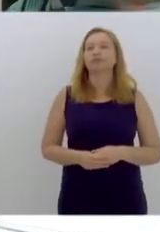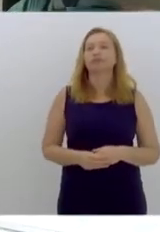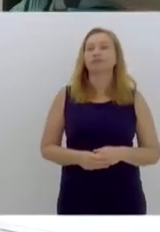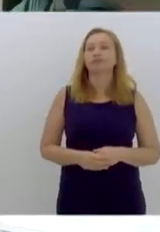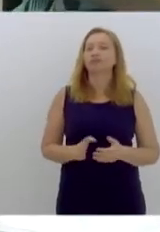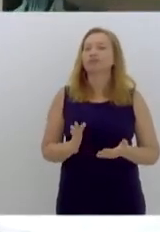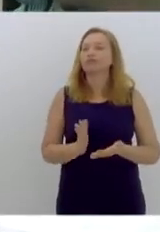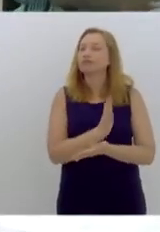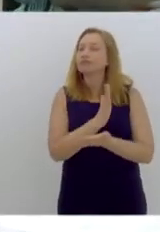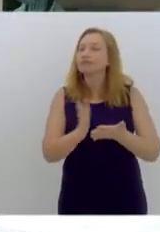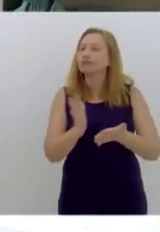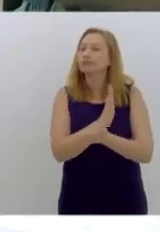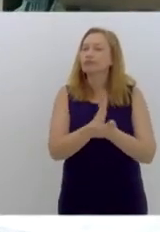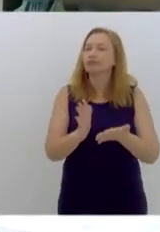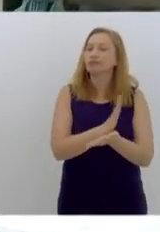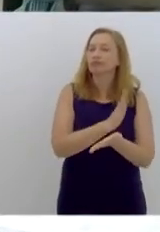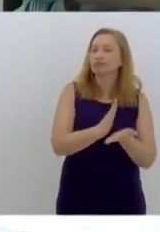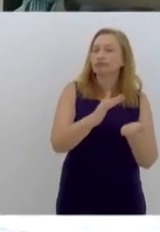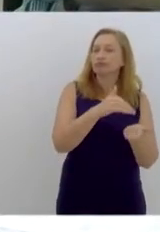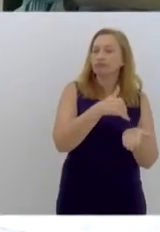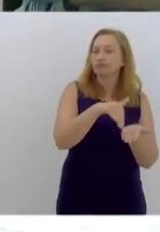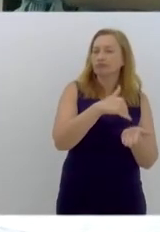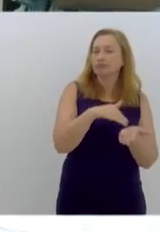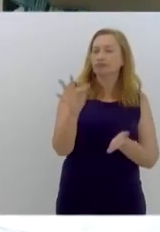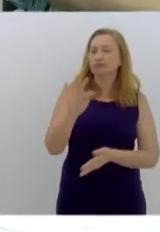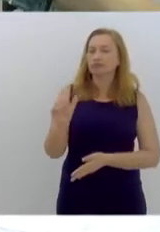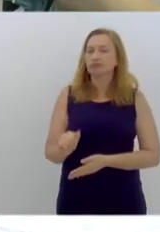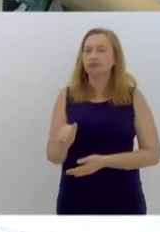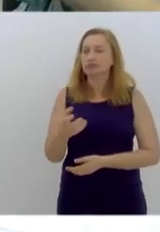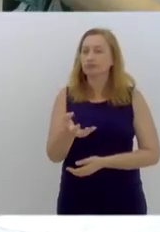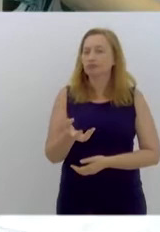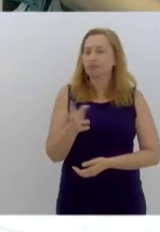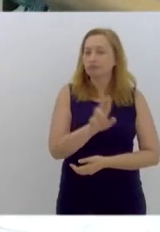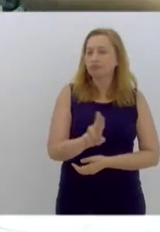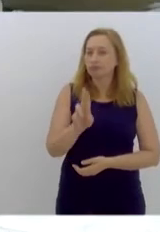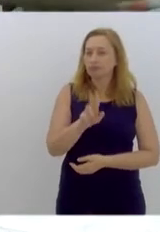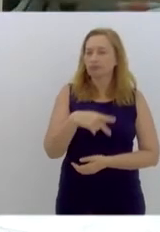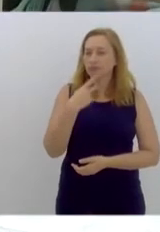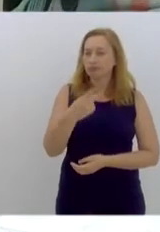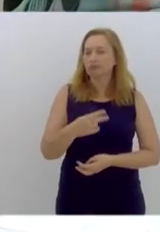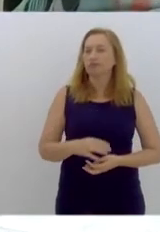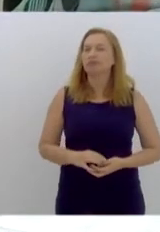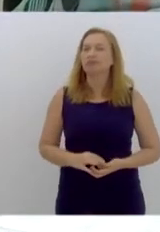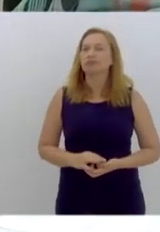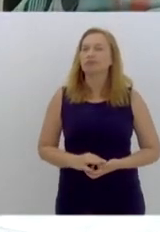algum secretário de Fazenda que queira fazer uso da palavra?